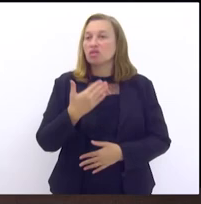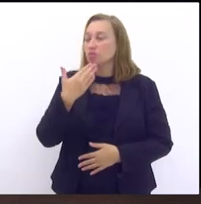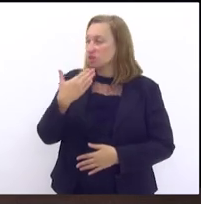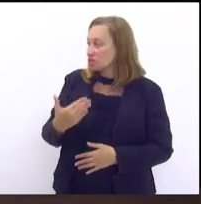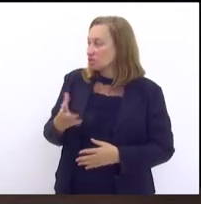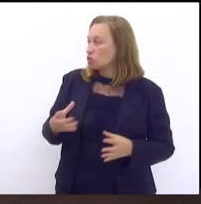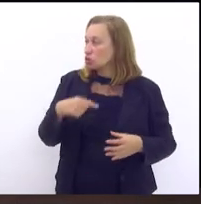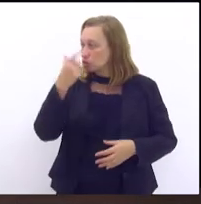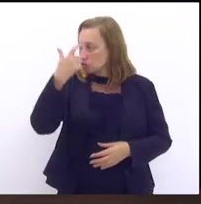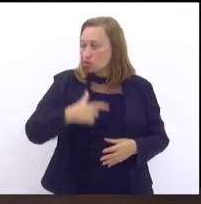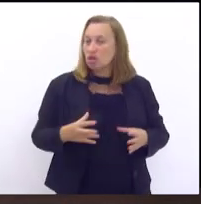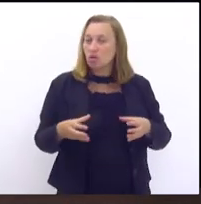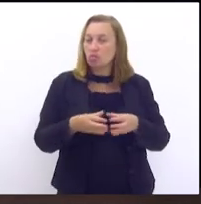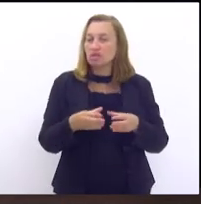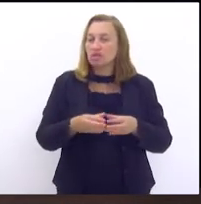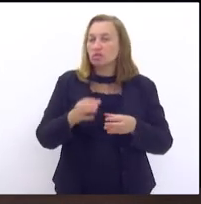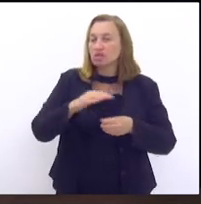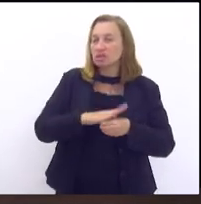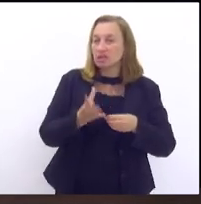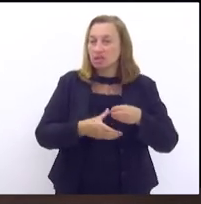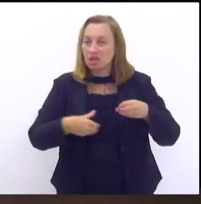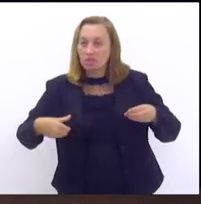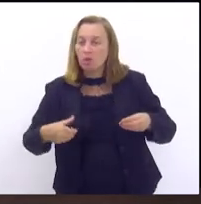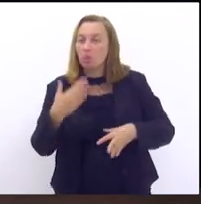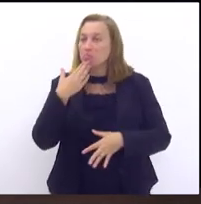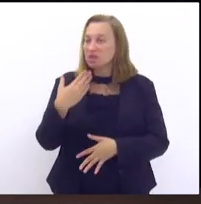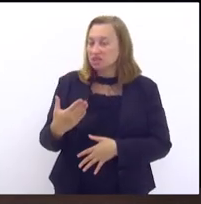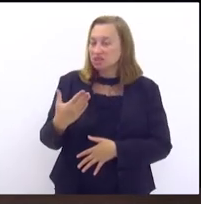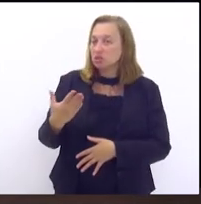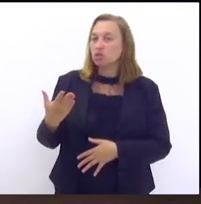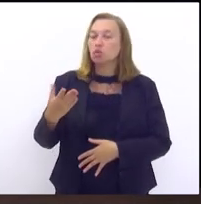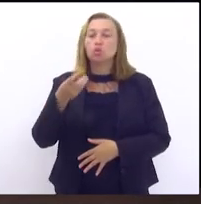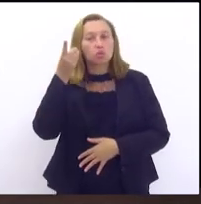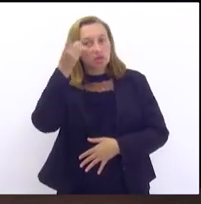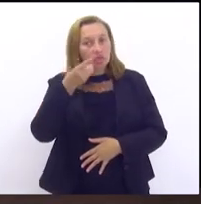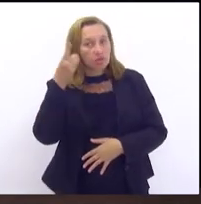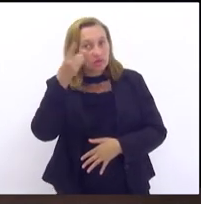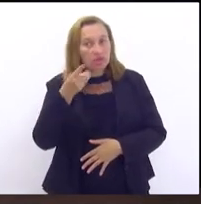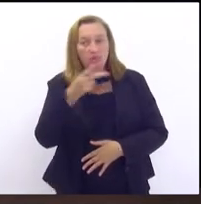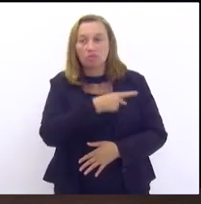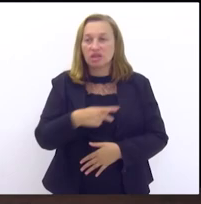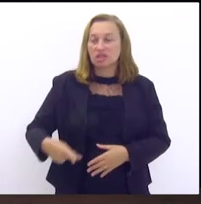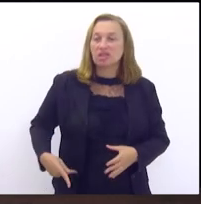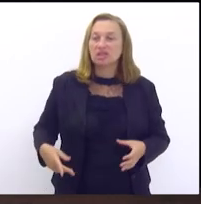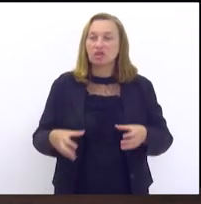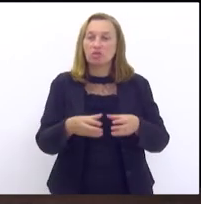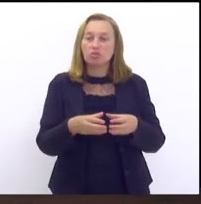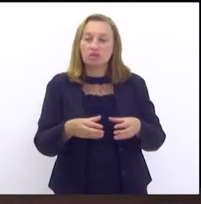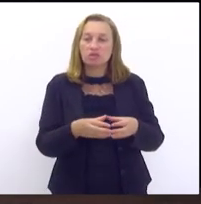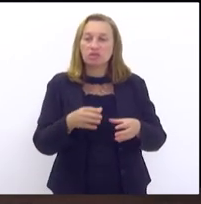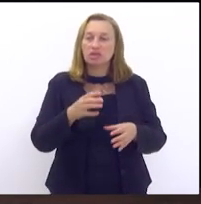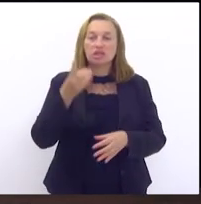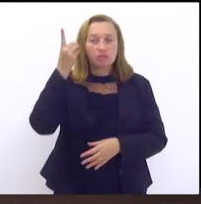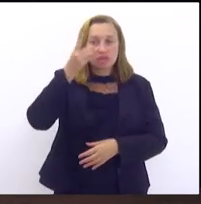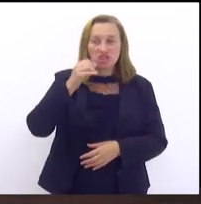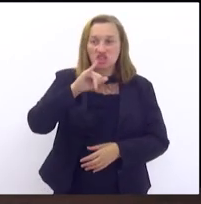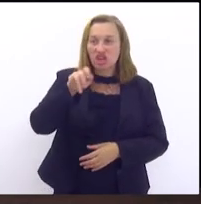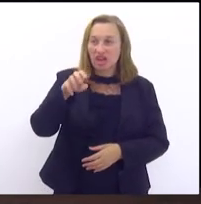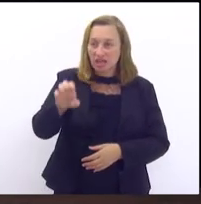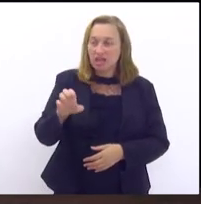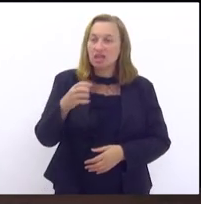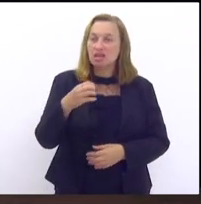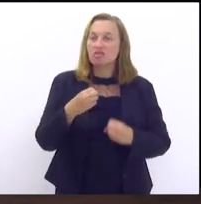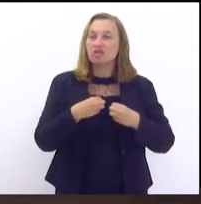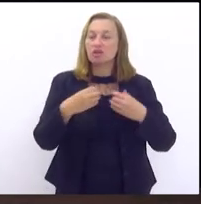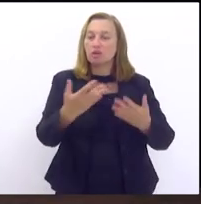Comissão de Saneamento Ambiental, vou solicitar ao meu deputado, presidente da comissão, deputado Jari, que faça uma